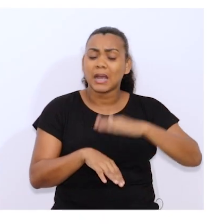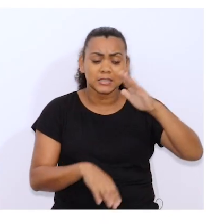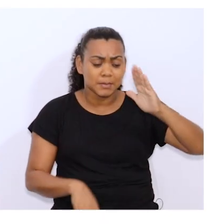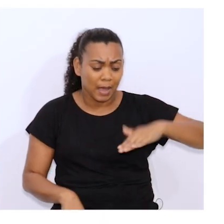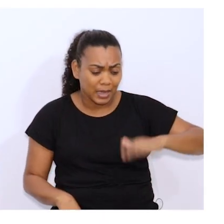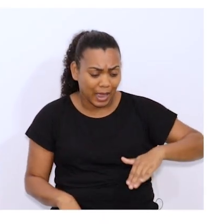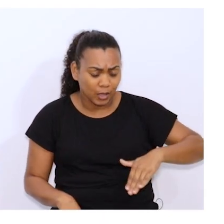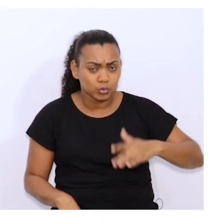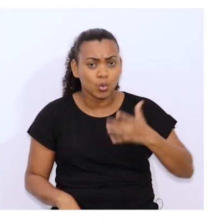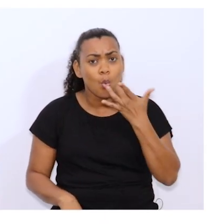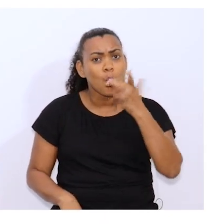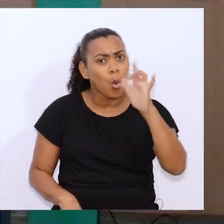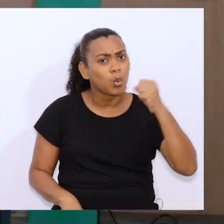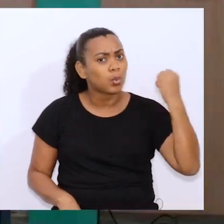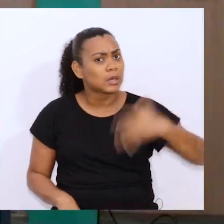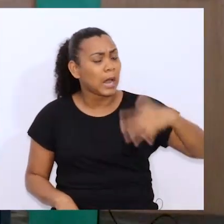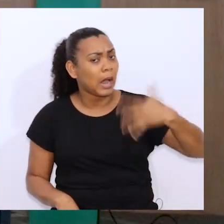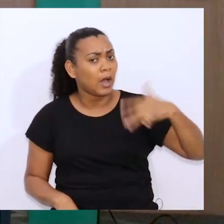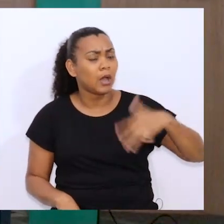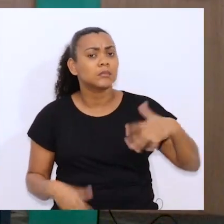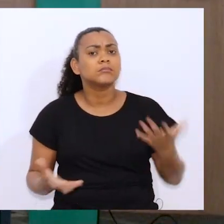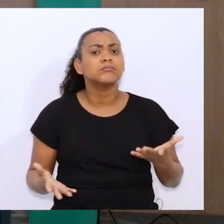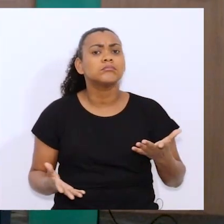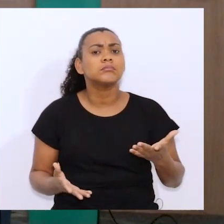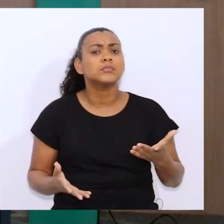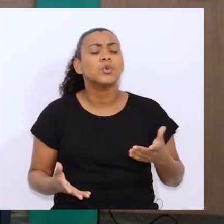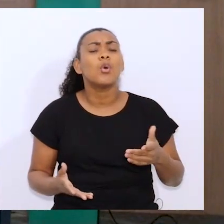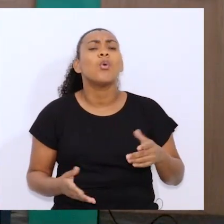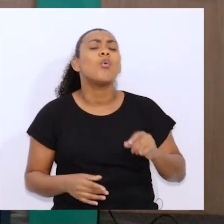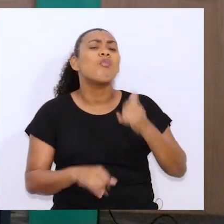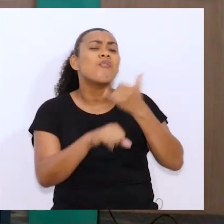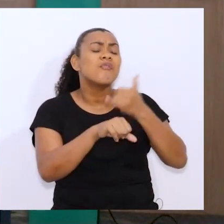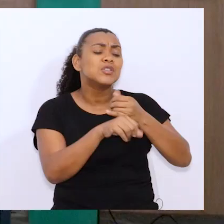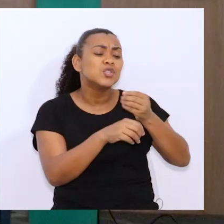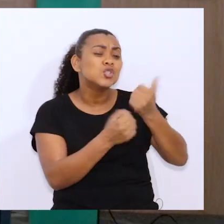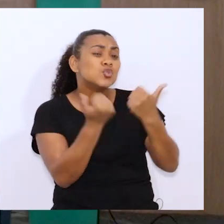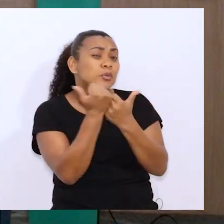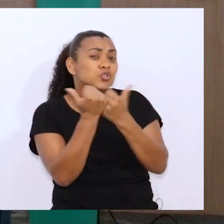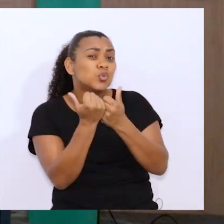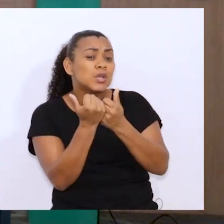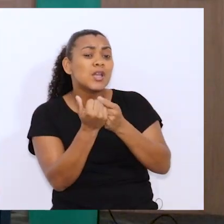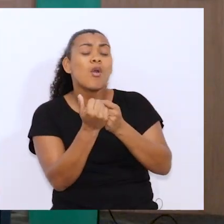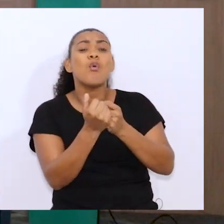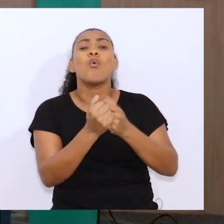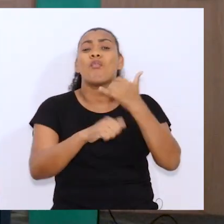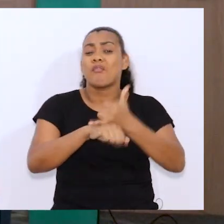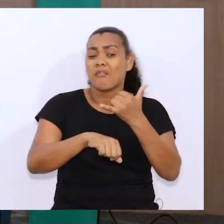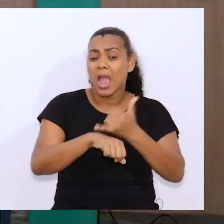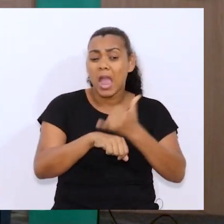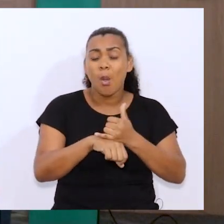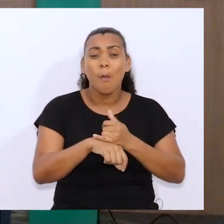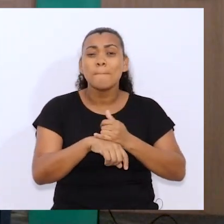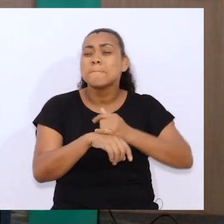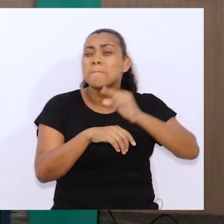que o ouro. Se substituirmos aí, ó, o ferro é menos barato do que o outro. Saberemos qual